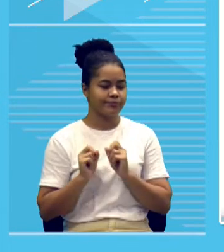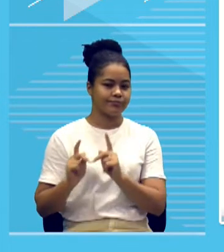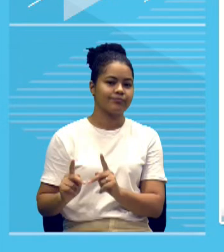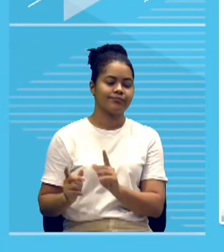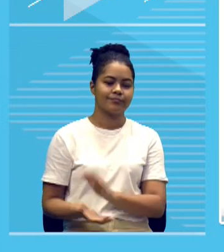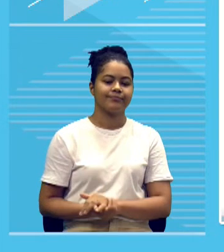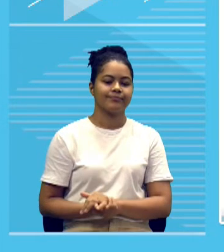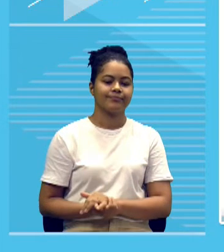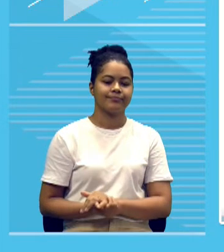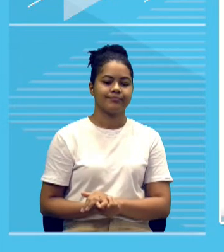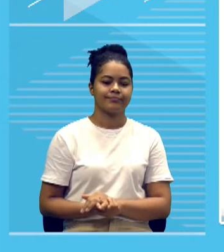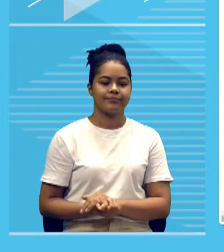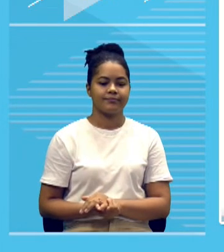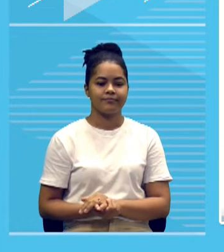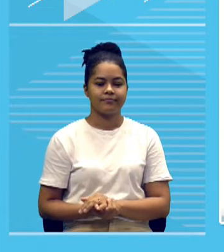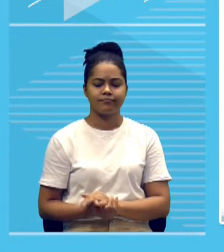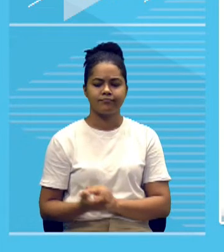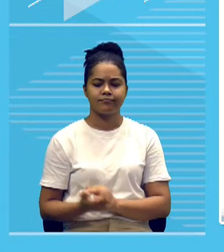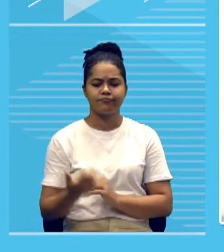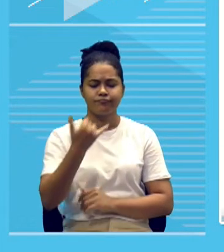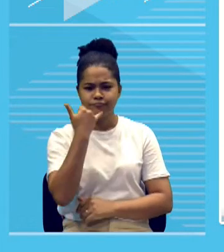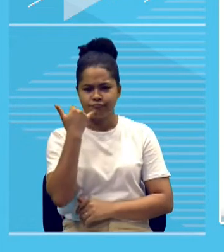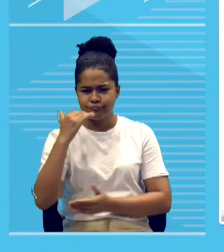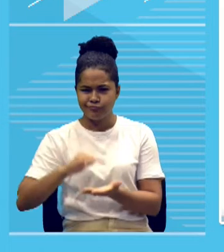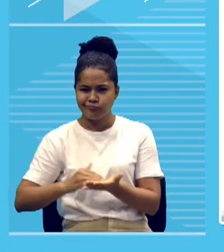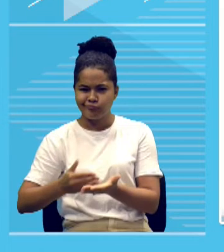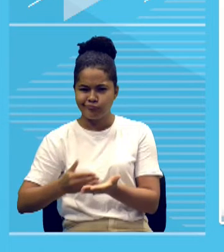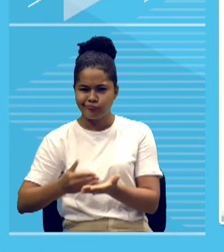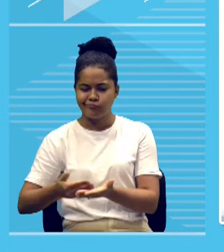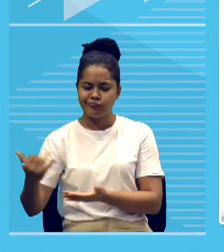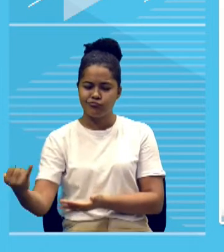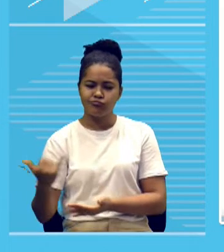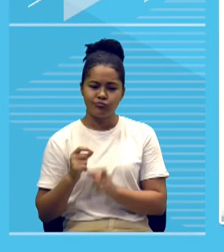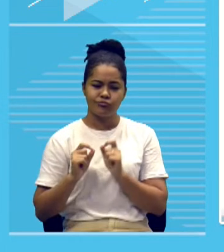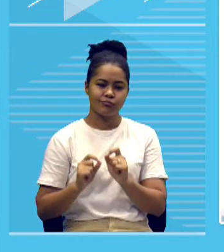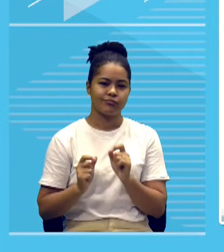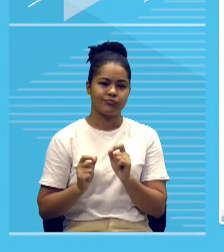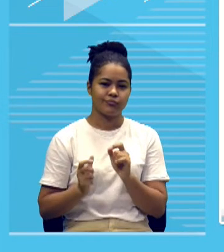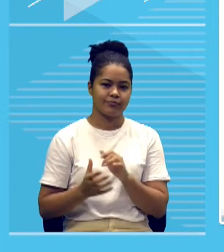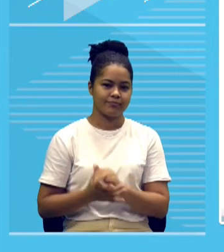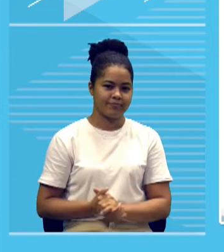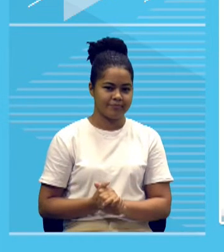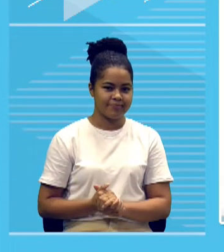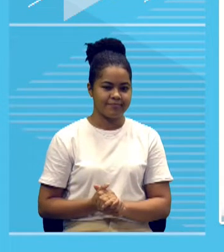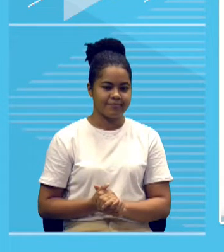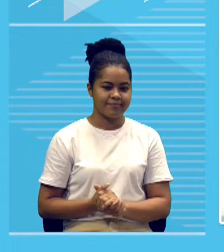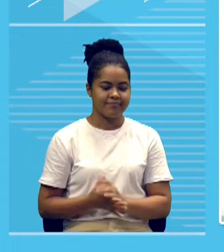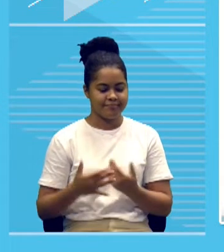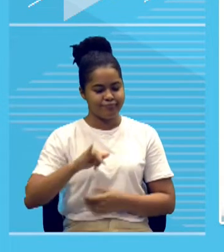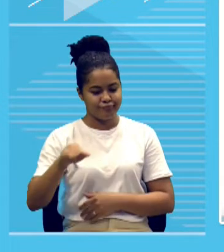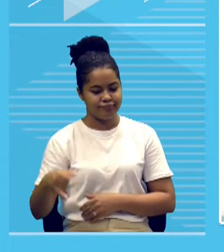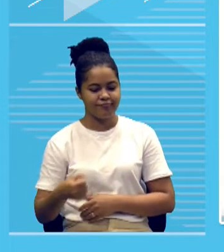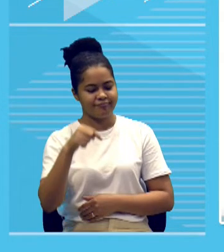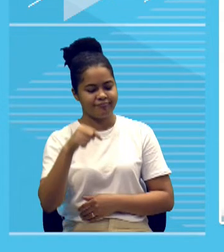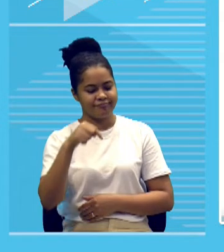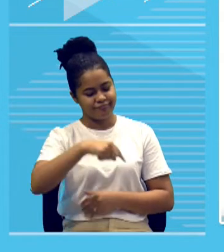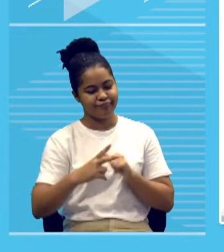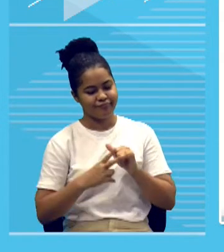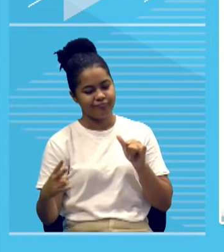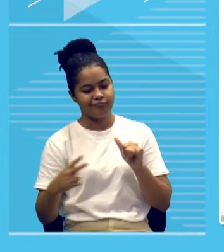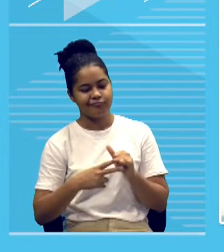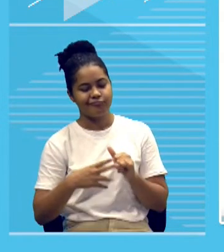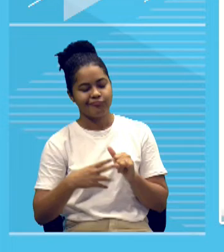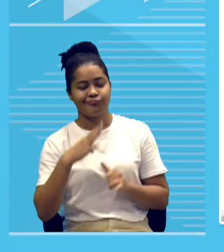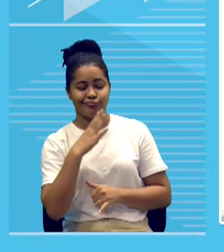Ismael me disse uma vez meu estepe que são das maiores vantagens do canal educação foi que ele conhecer Eu me emocionei no